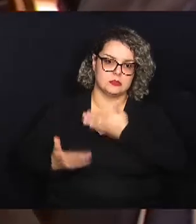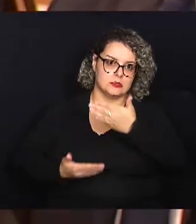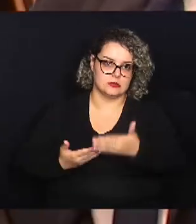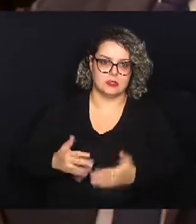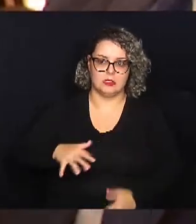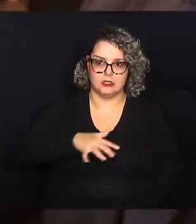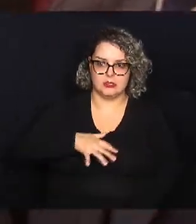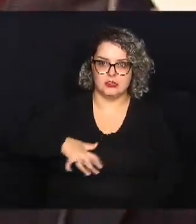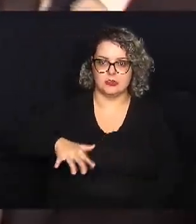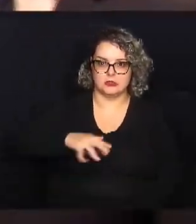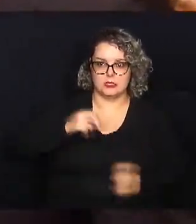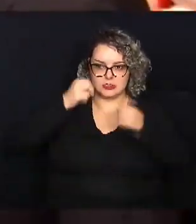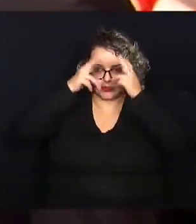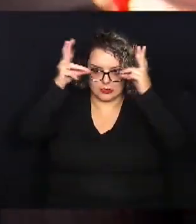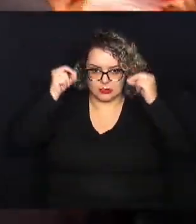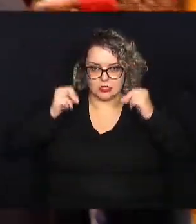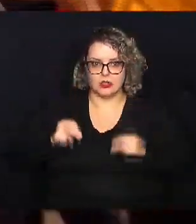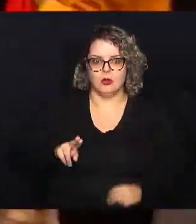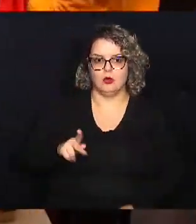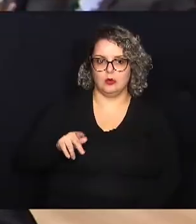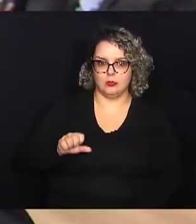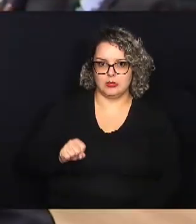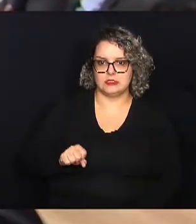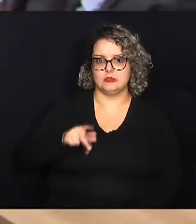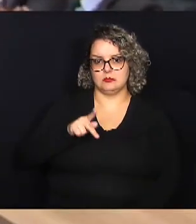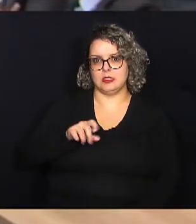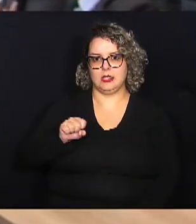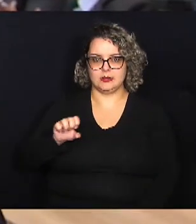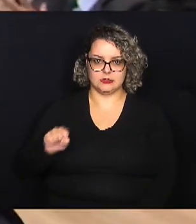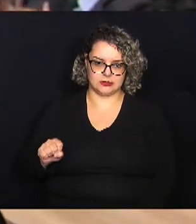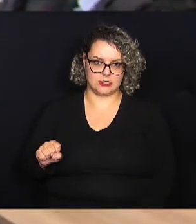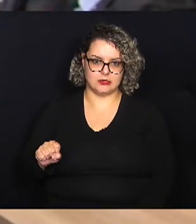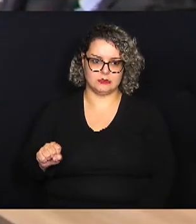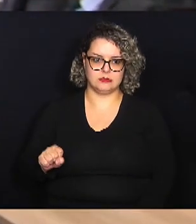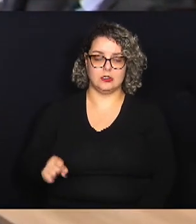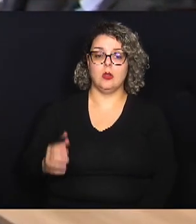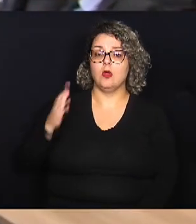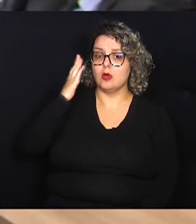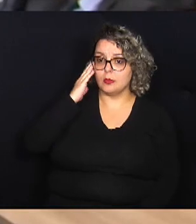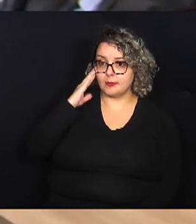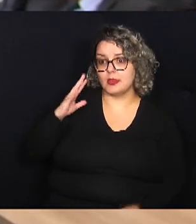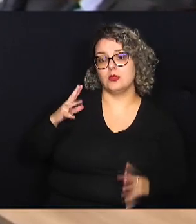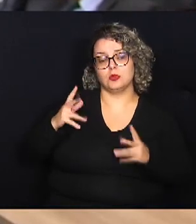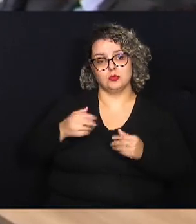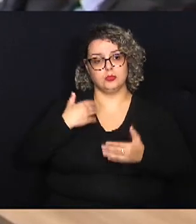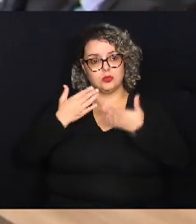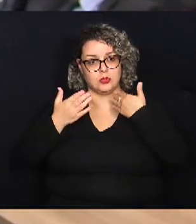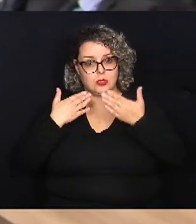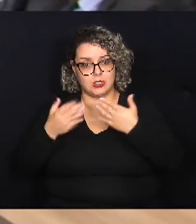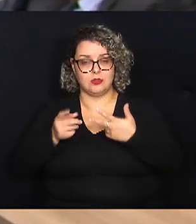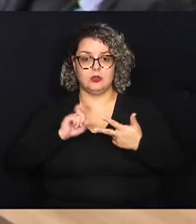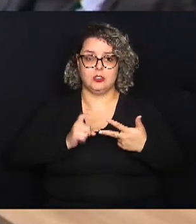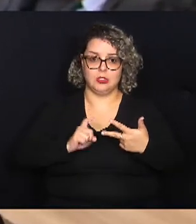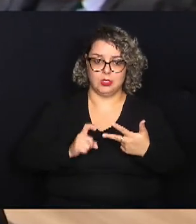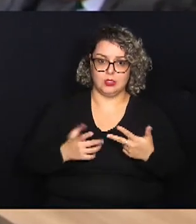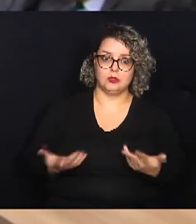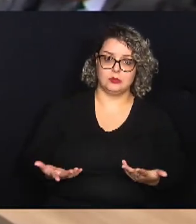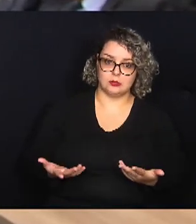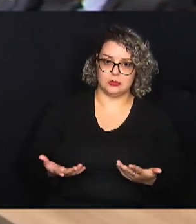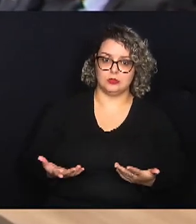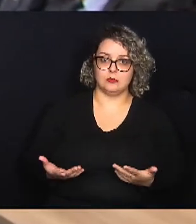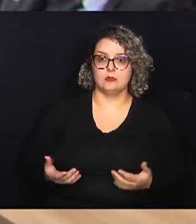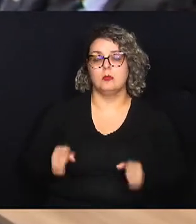áreas de enfermagem, nas UPAs e PSS. Pelo meu entendimento, por tudo que eu conversei com o Executivo, ela deve se